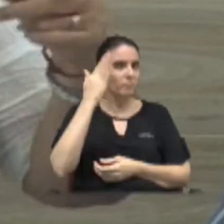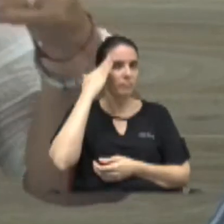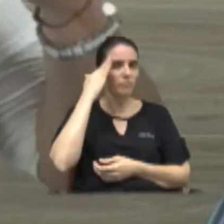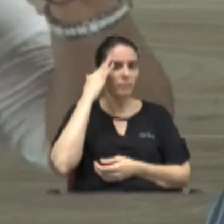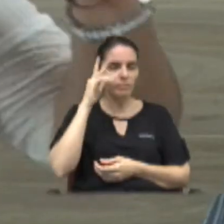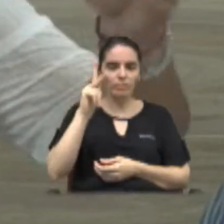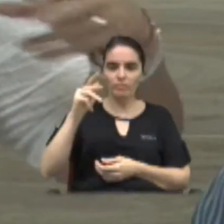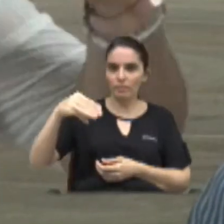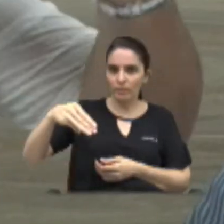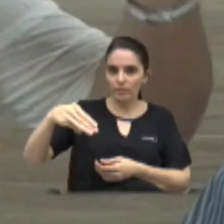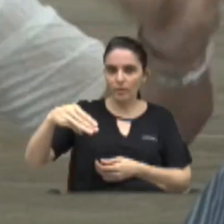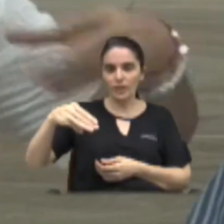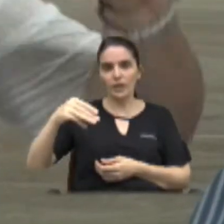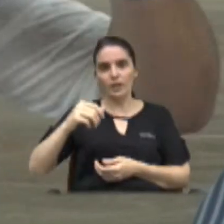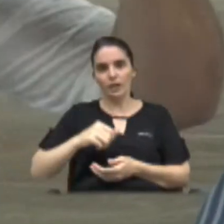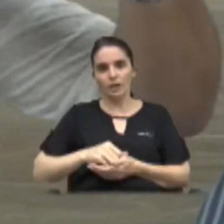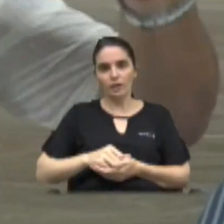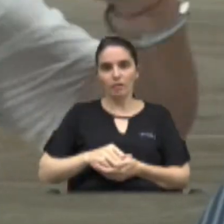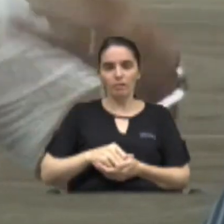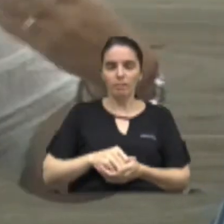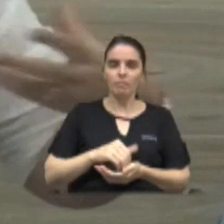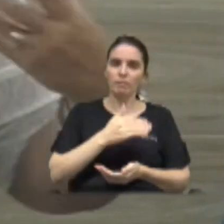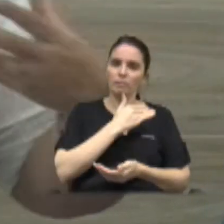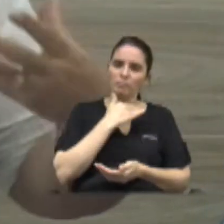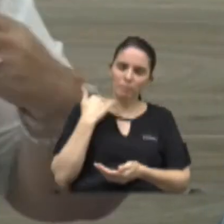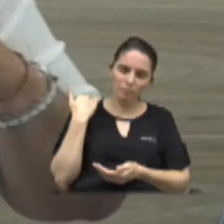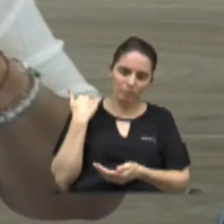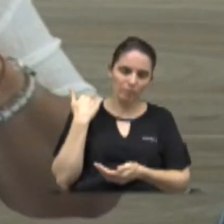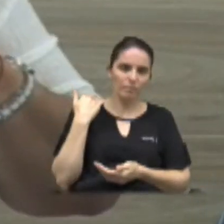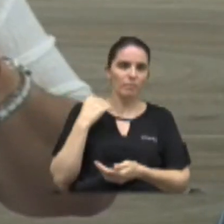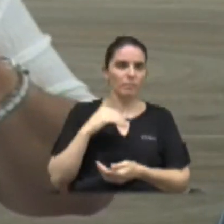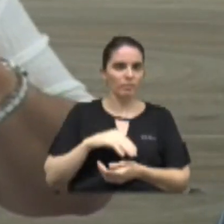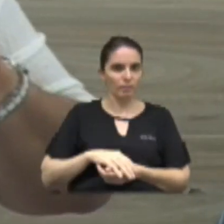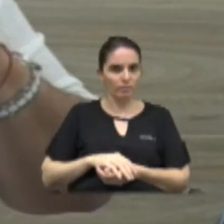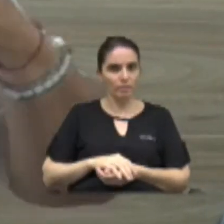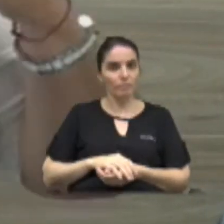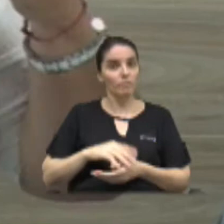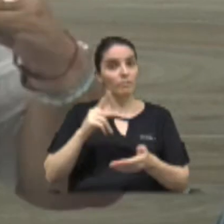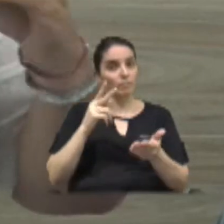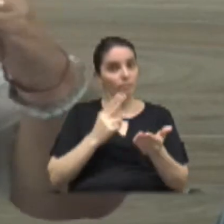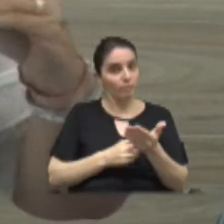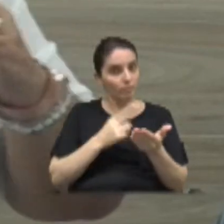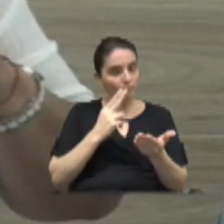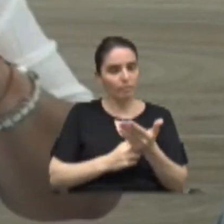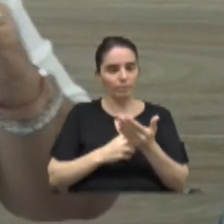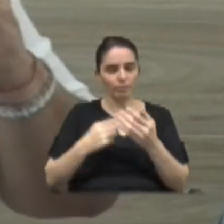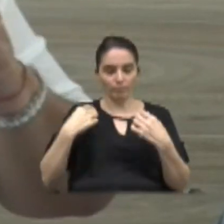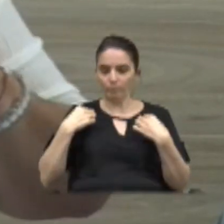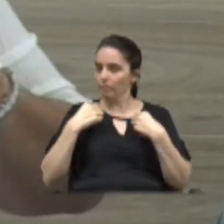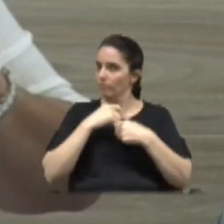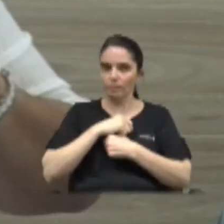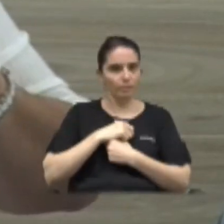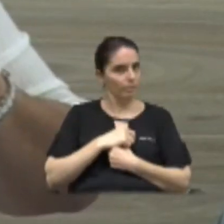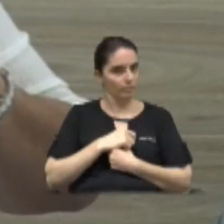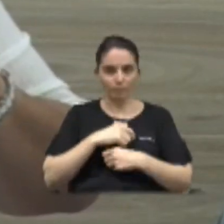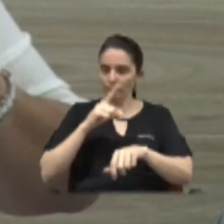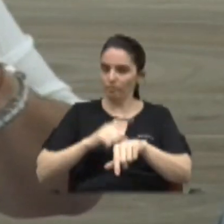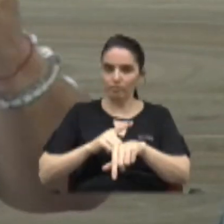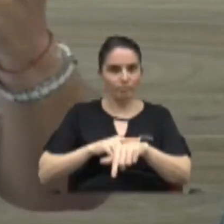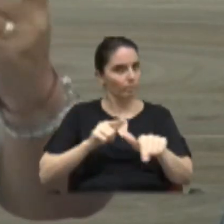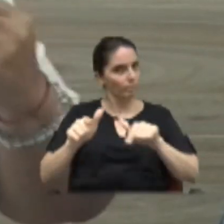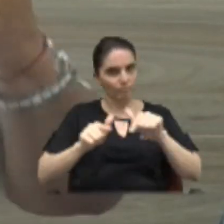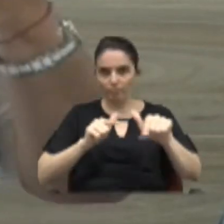a paisano foram vítimas, e mesmo eles estando a paisano, mesmo eles não estando em horário de